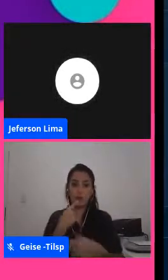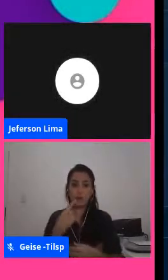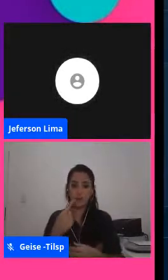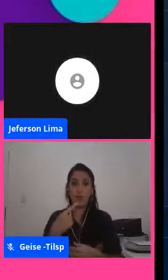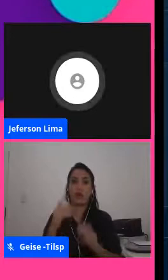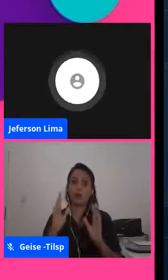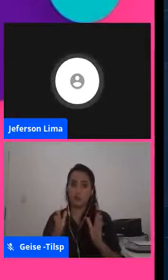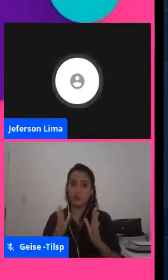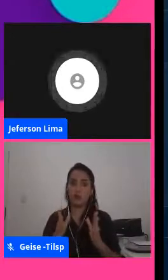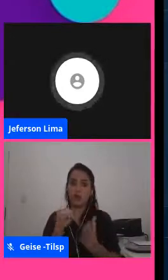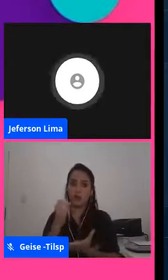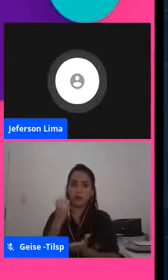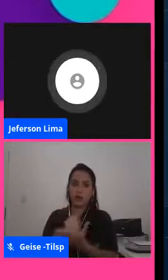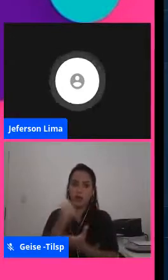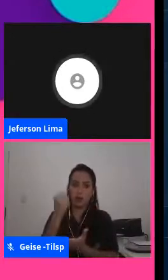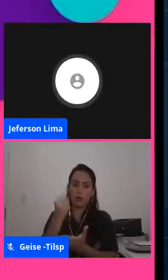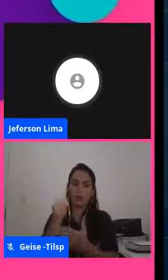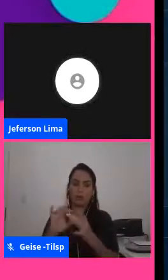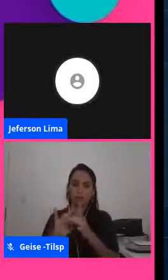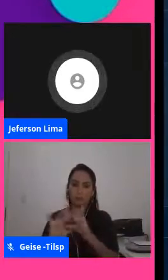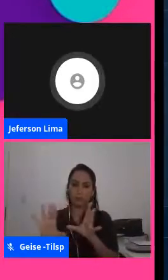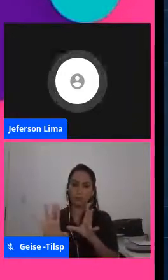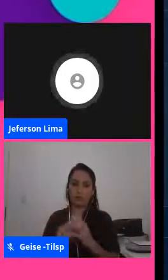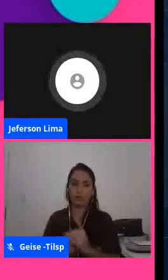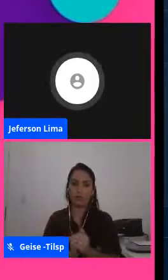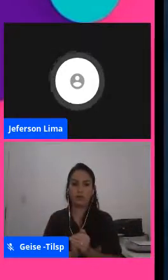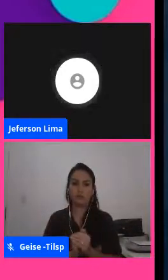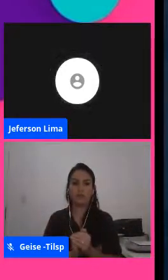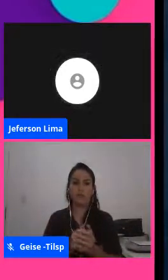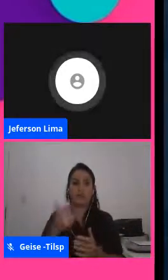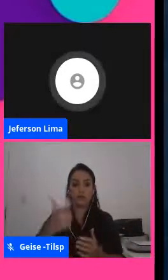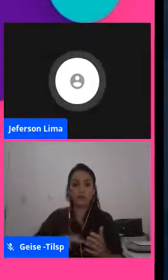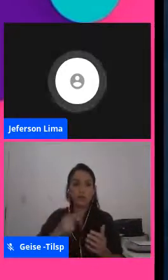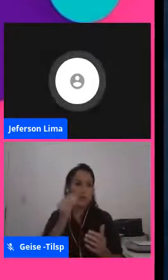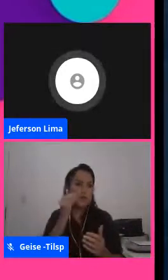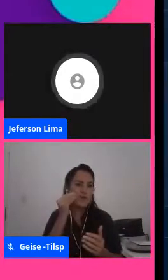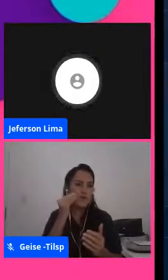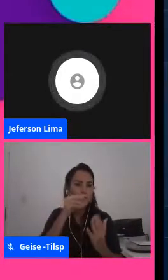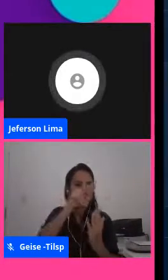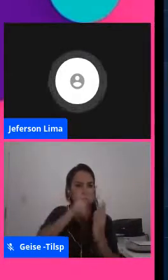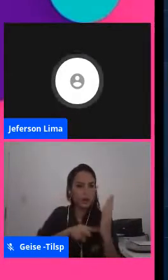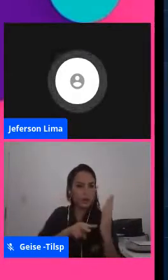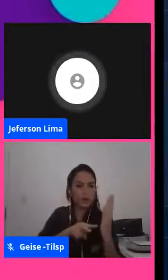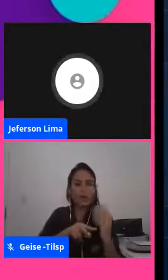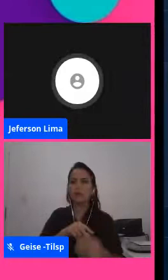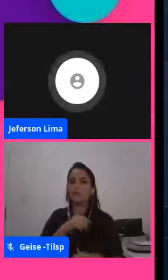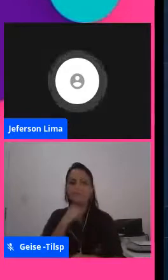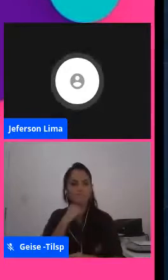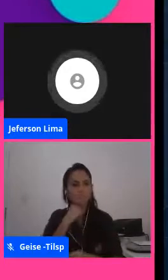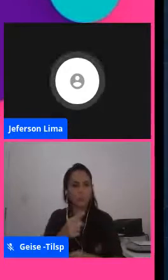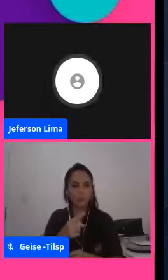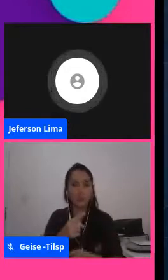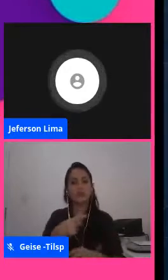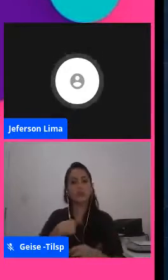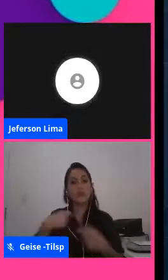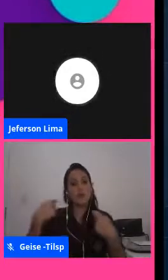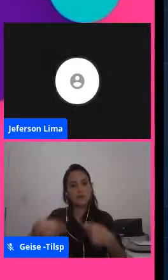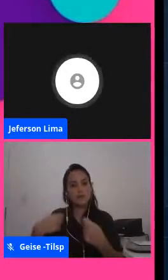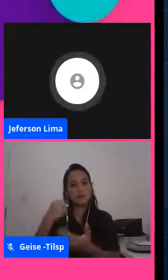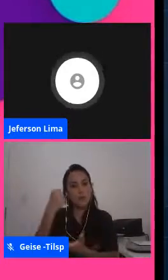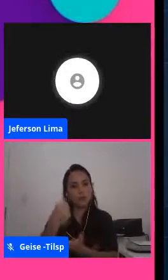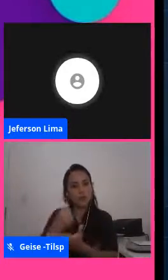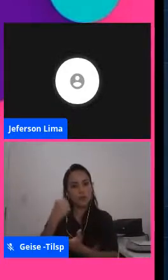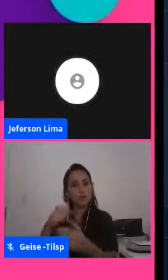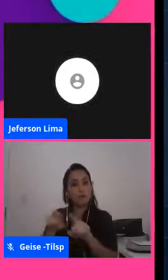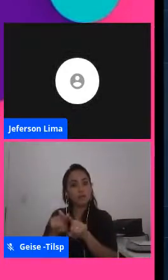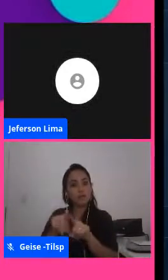certo? Vou tentar novamente realizar a nossa leitura. Ainda não foi. Eu tenho que estar autenticado e meu ID de usuário tem que